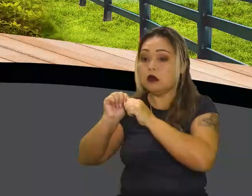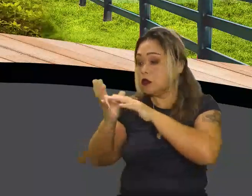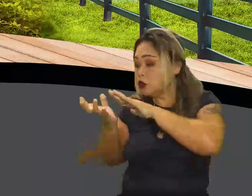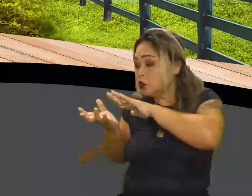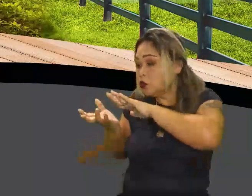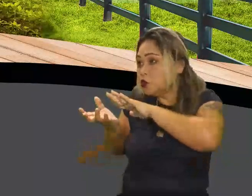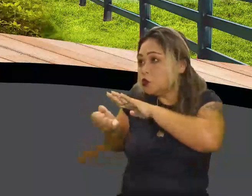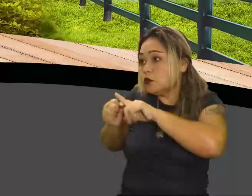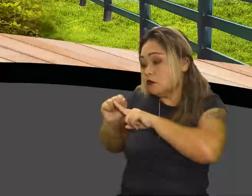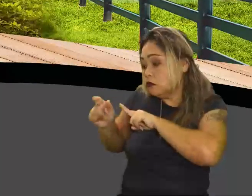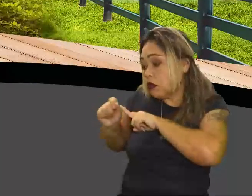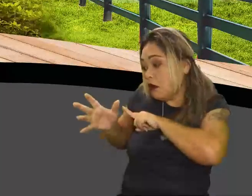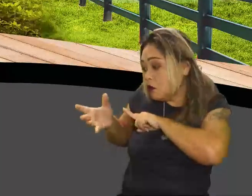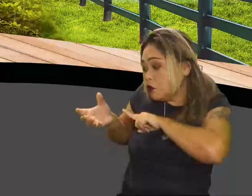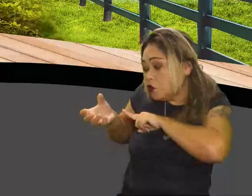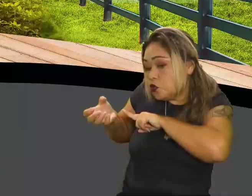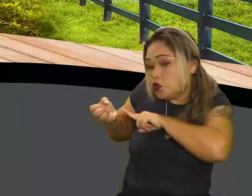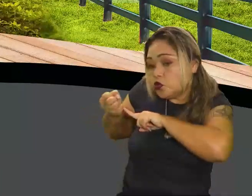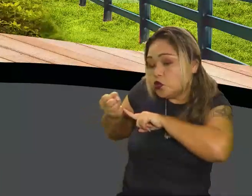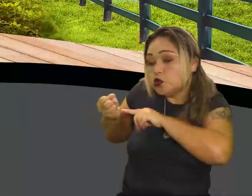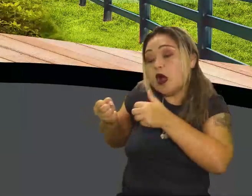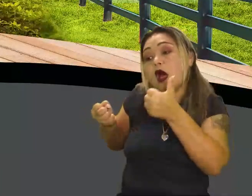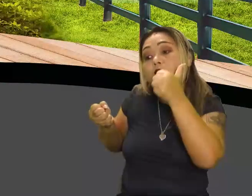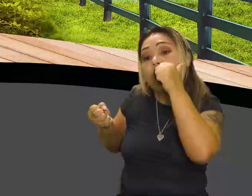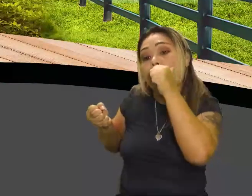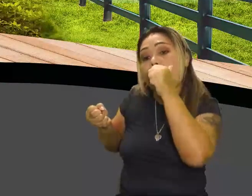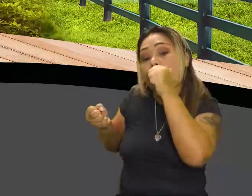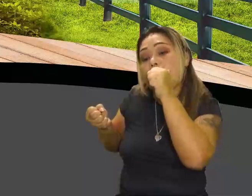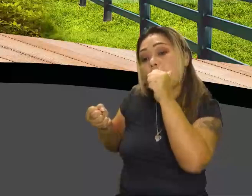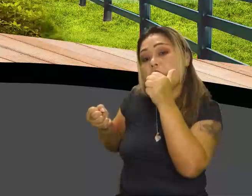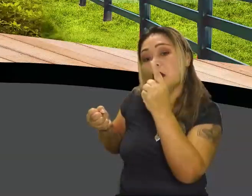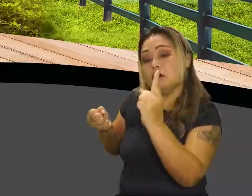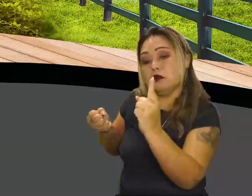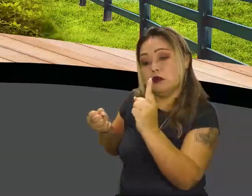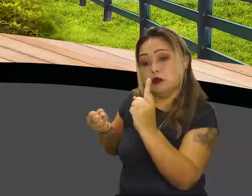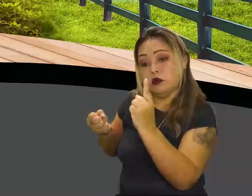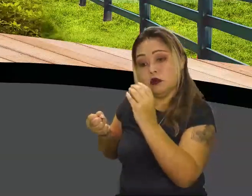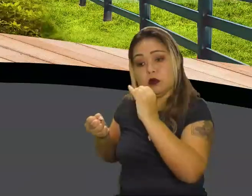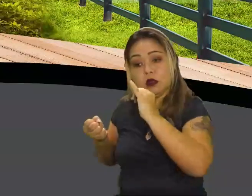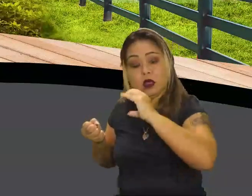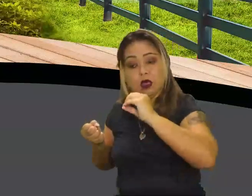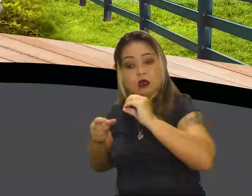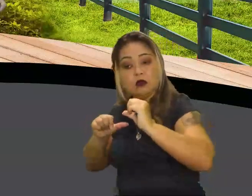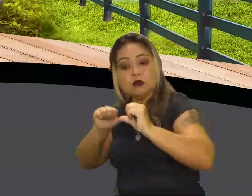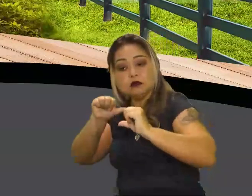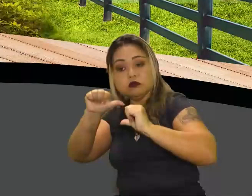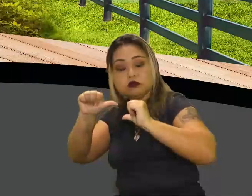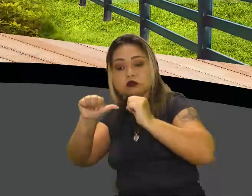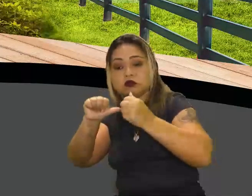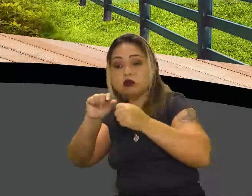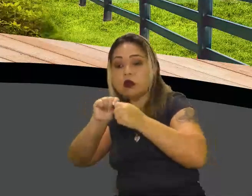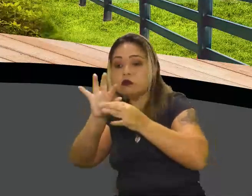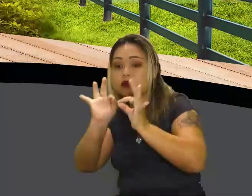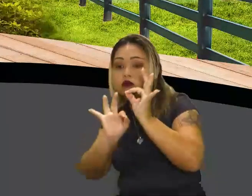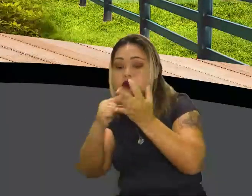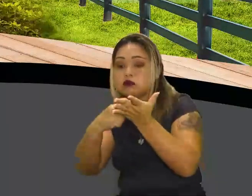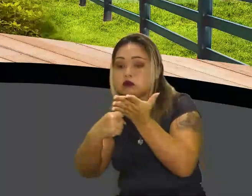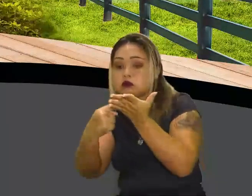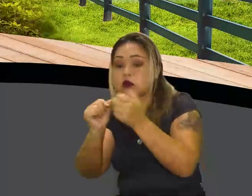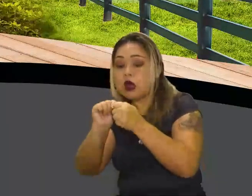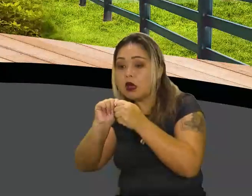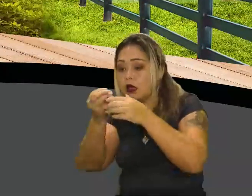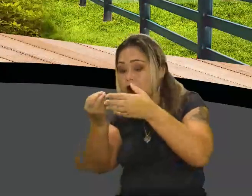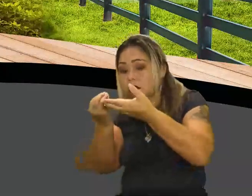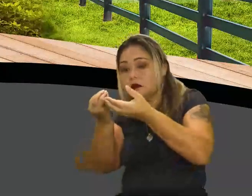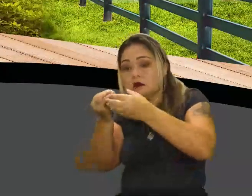sêmen. E aí você faz as fêmeas entrar em cio sincronizado e começa a fazer a inseminação